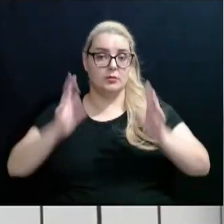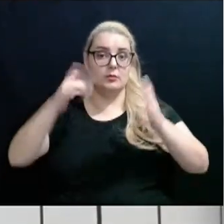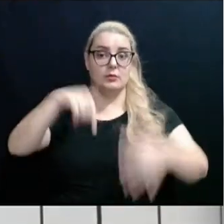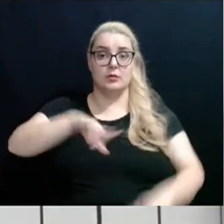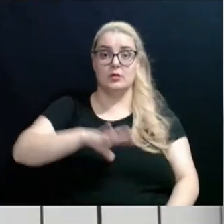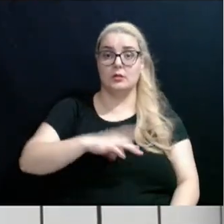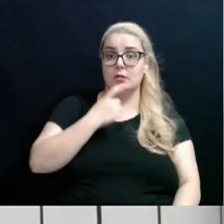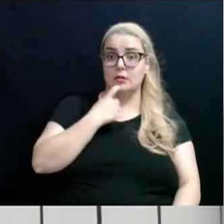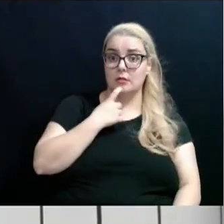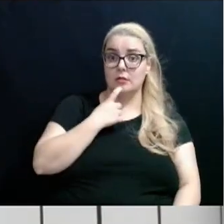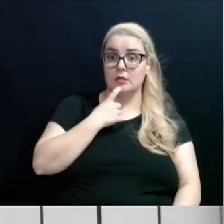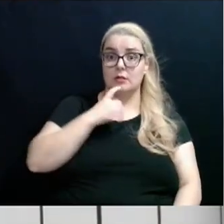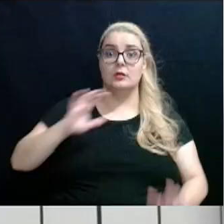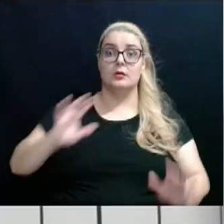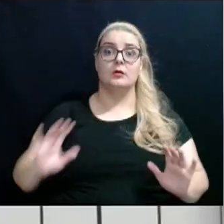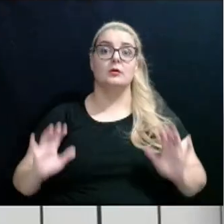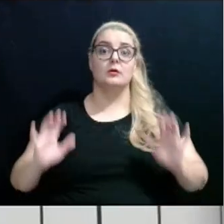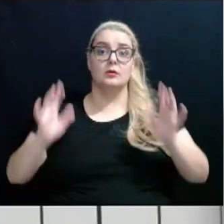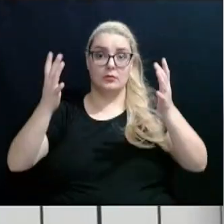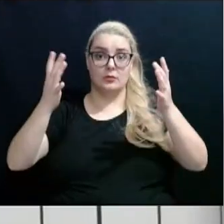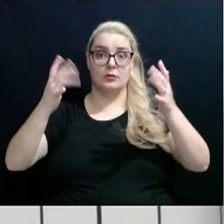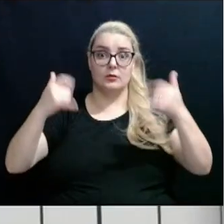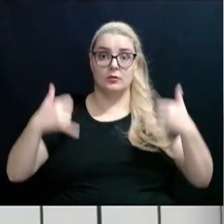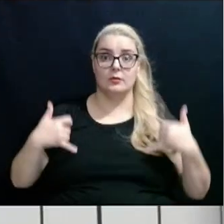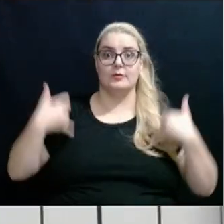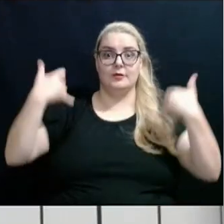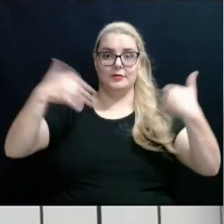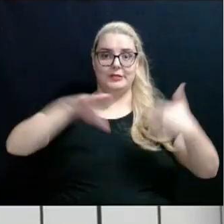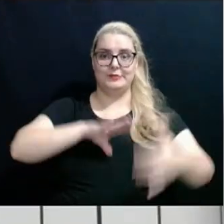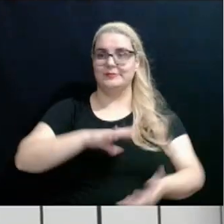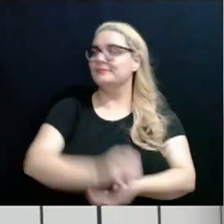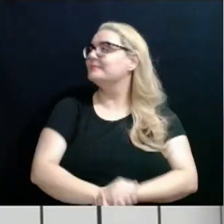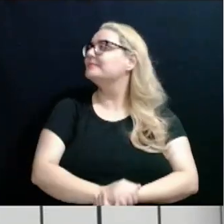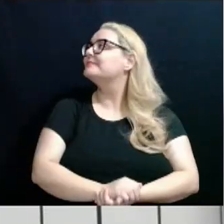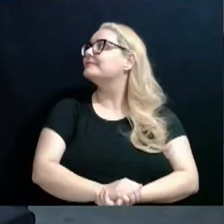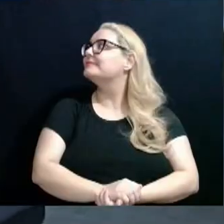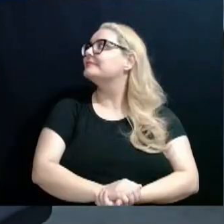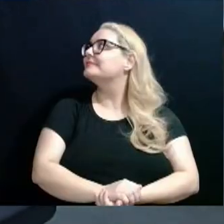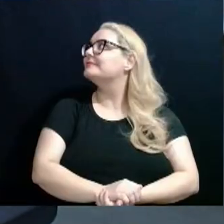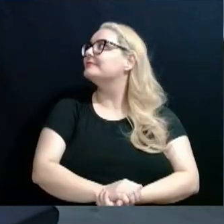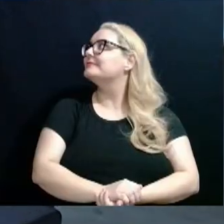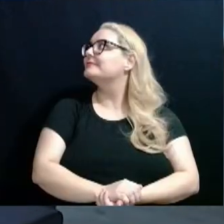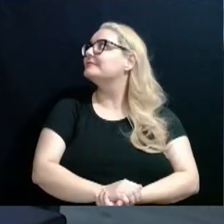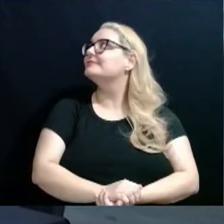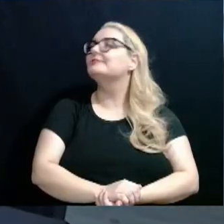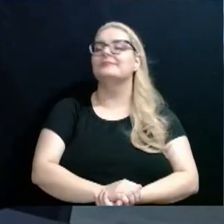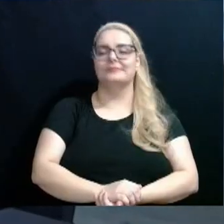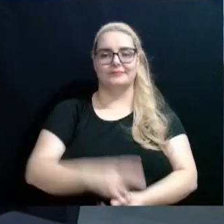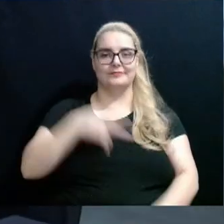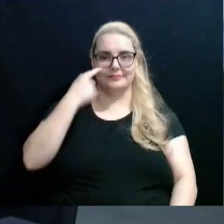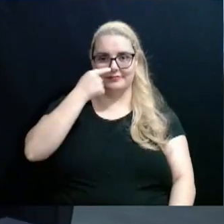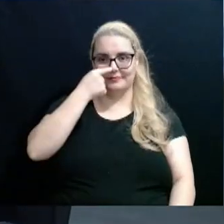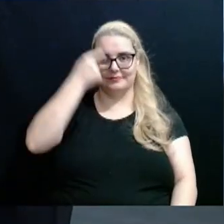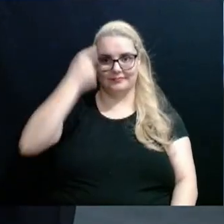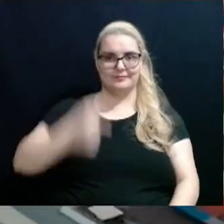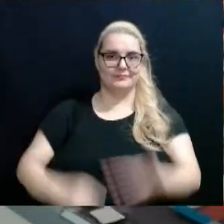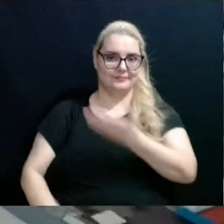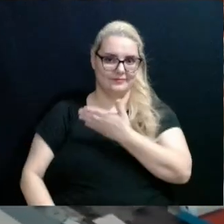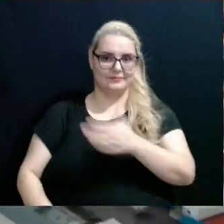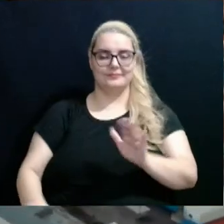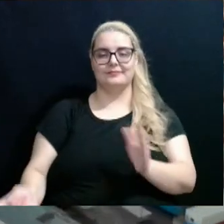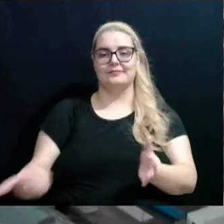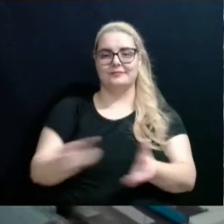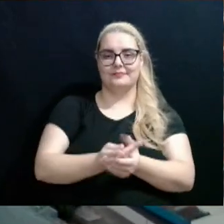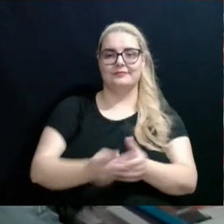a comemoração do aniversário da cidade. A vereadora Paula Miguel protocolou um projeto de lei